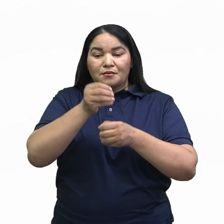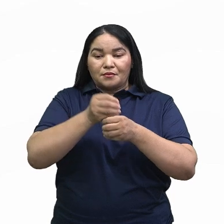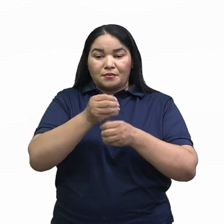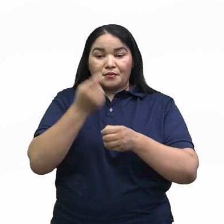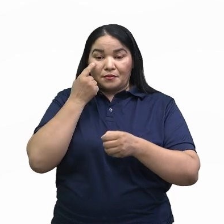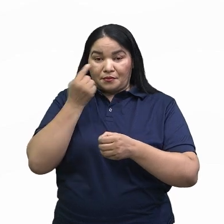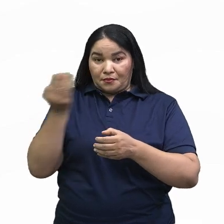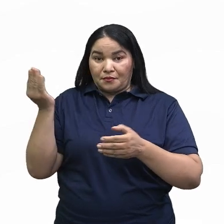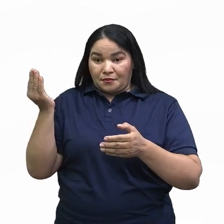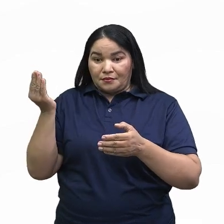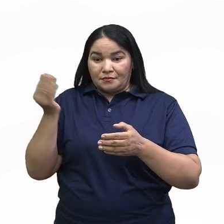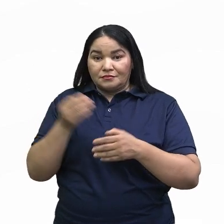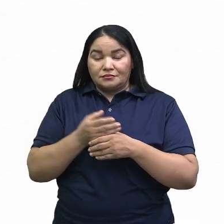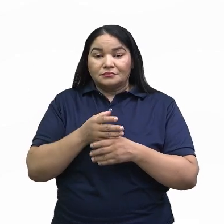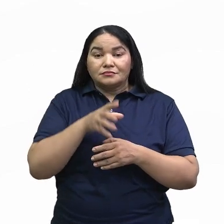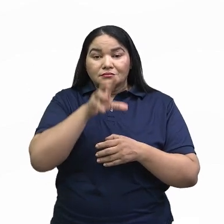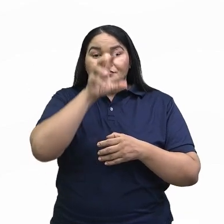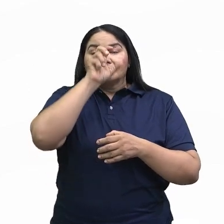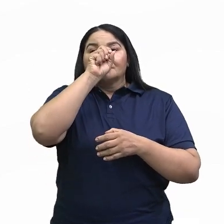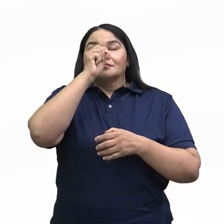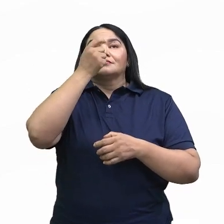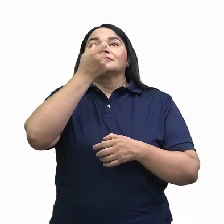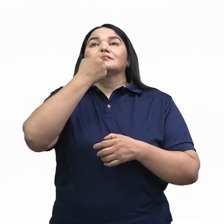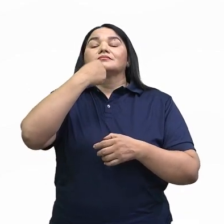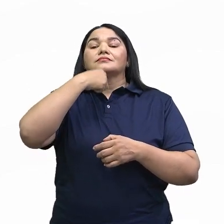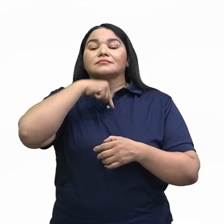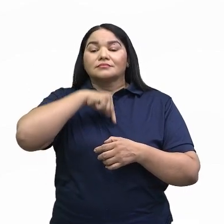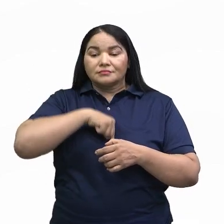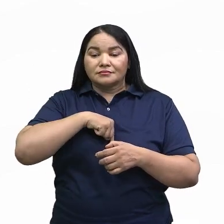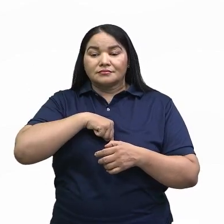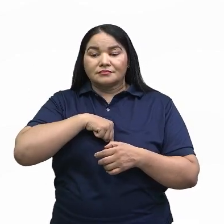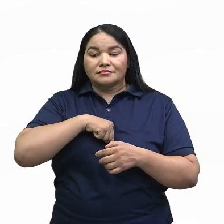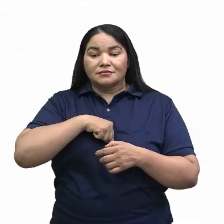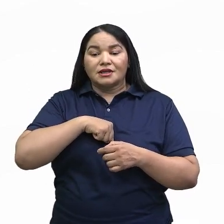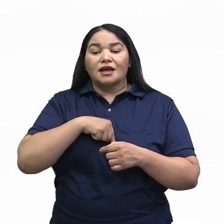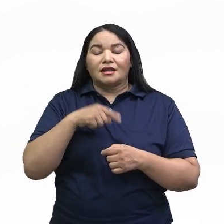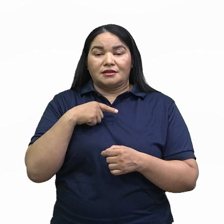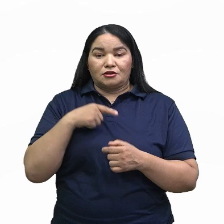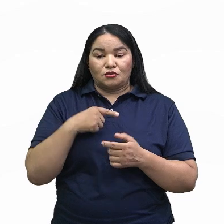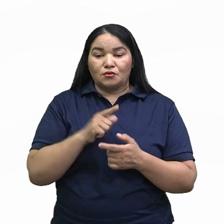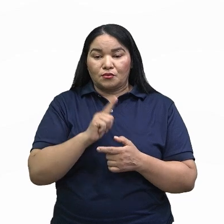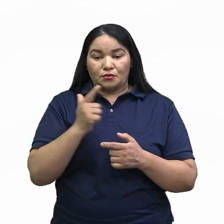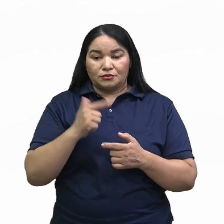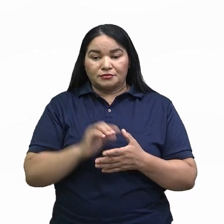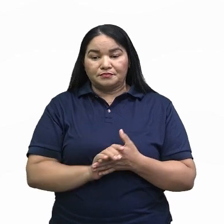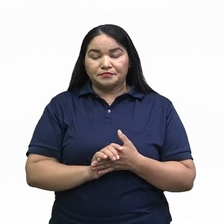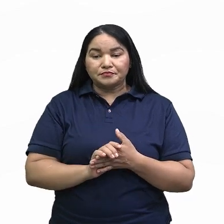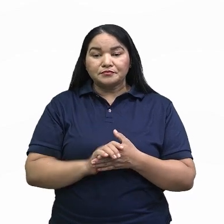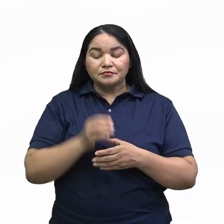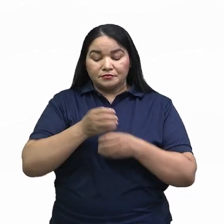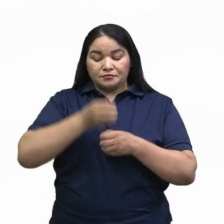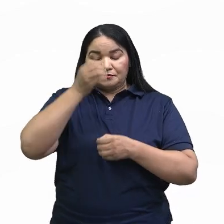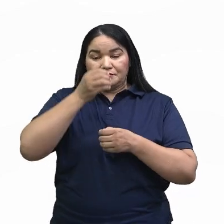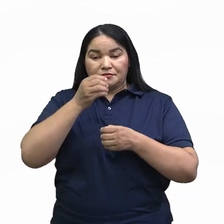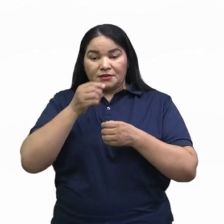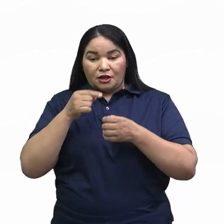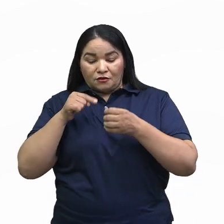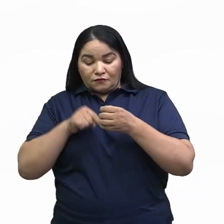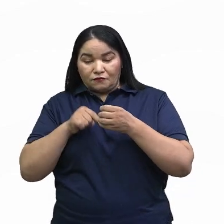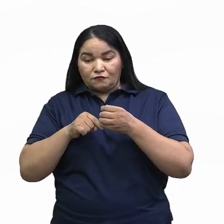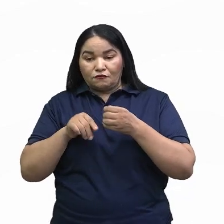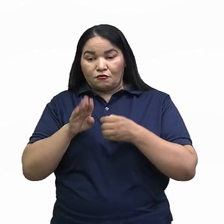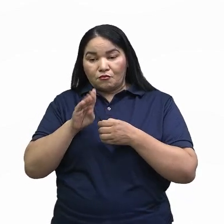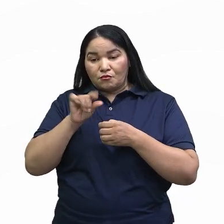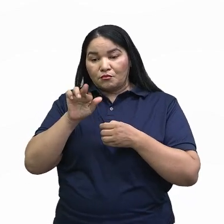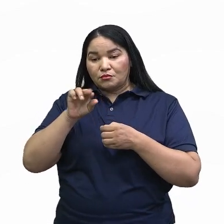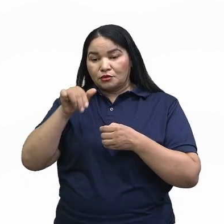né, por onde vai passar o ar. Nós temos ali dando sequência, né, ao final ali da traqueia, nós temos os brônquios, que vão